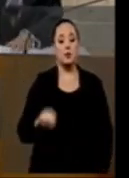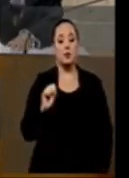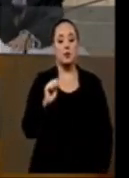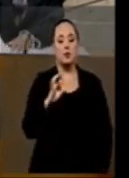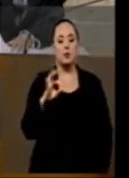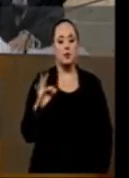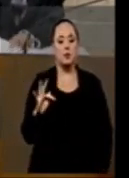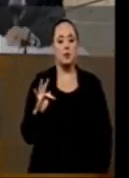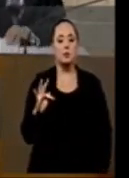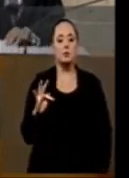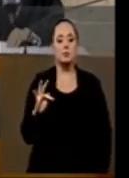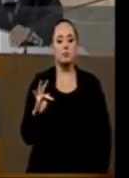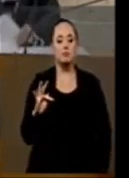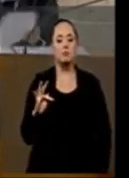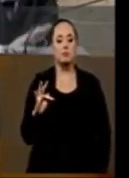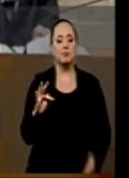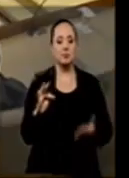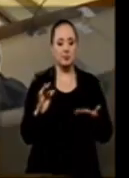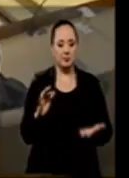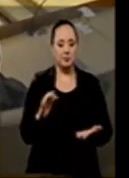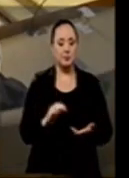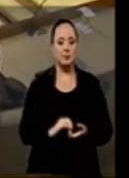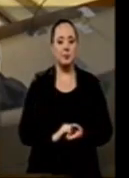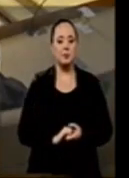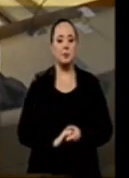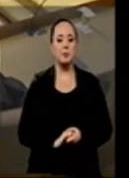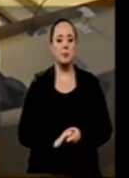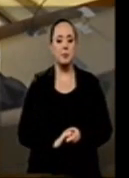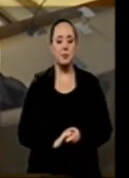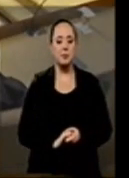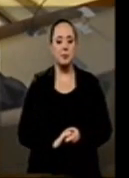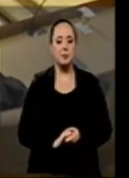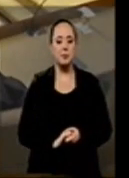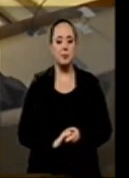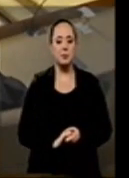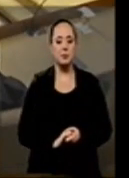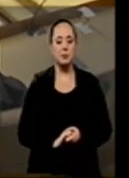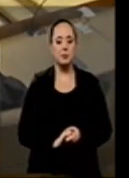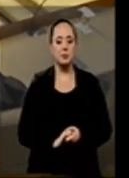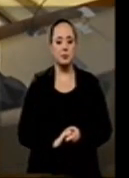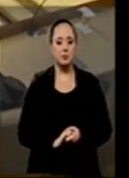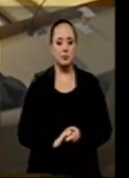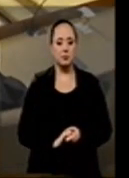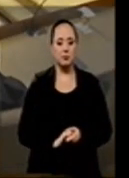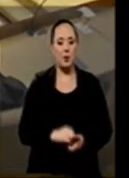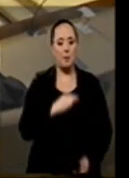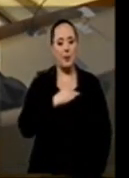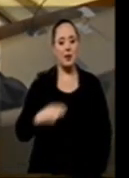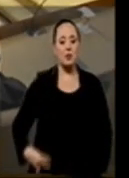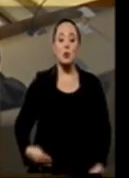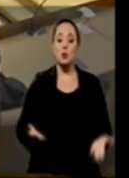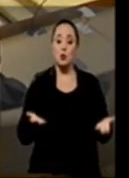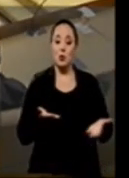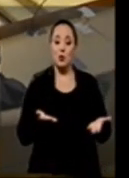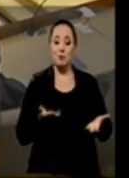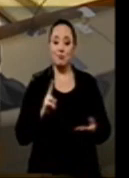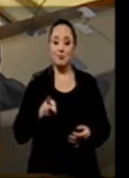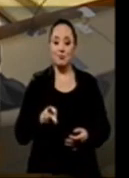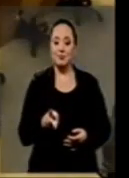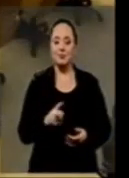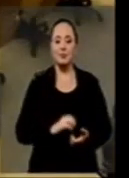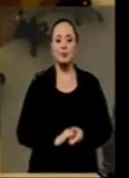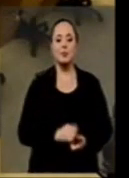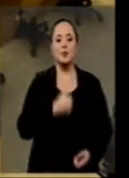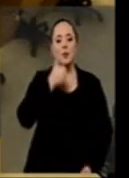tribunal federal de hoje e de sempre a senhora